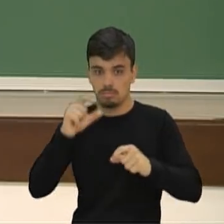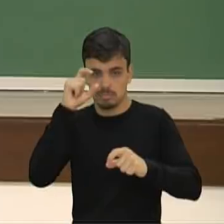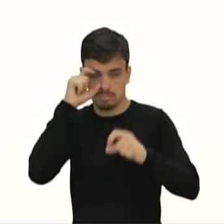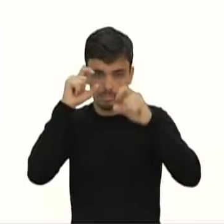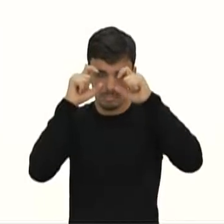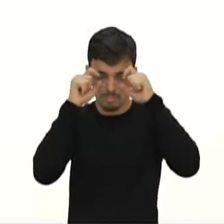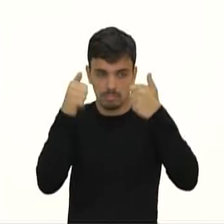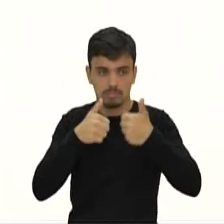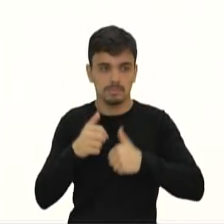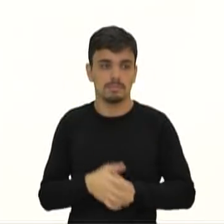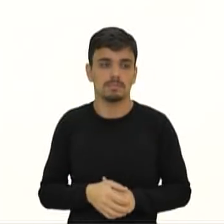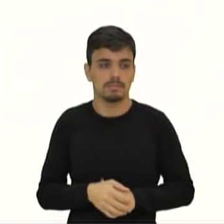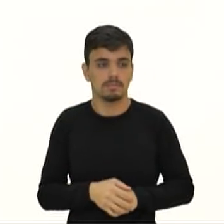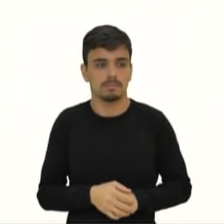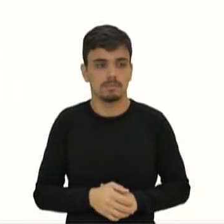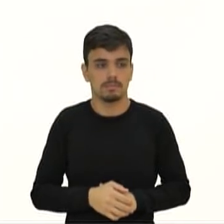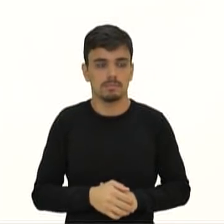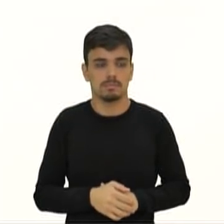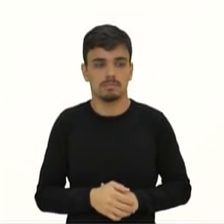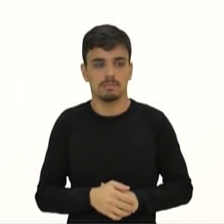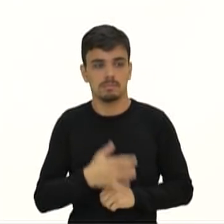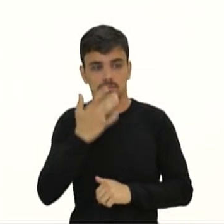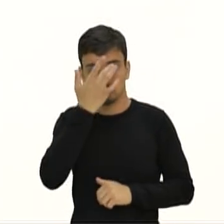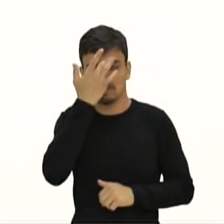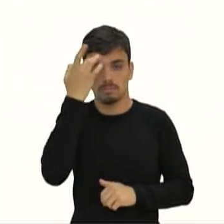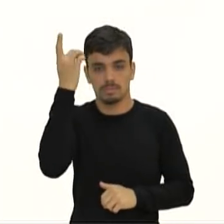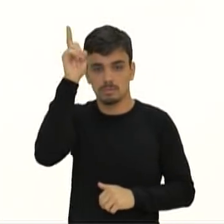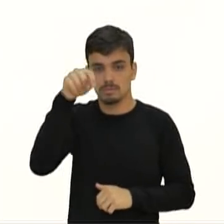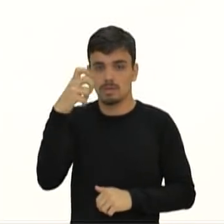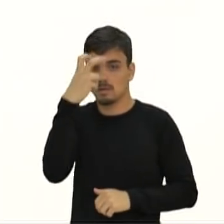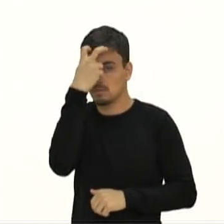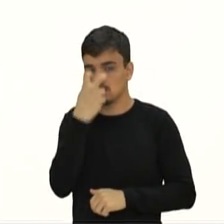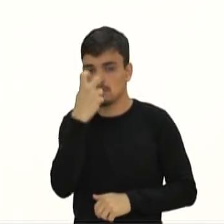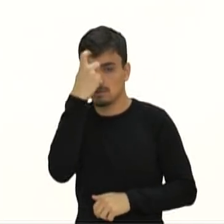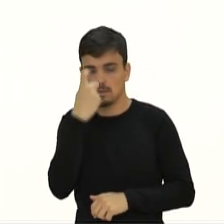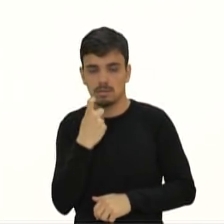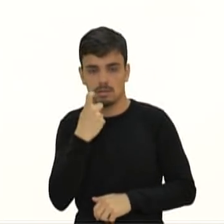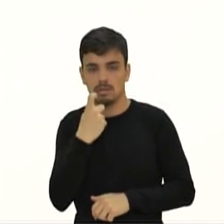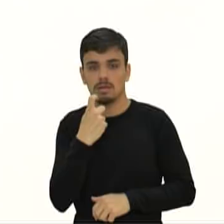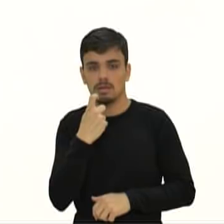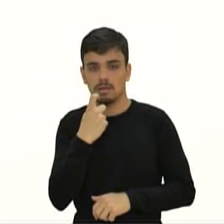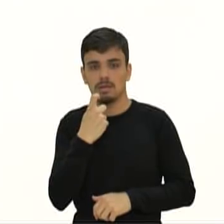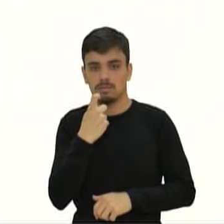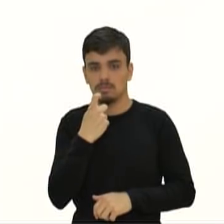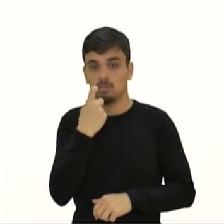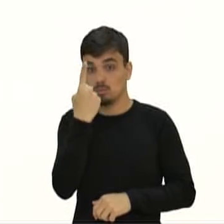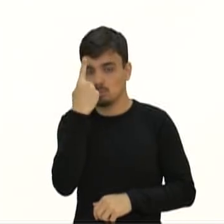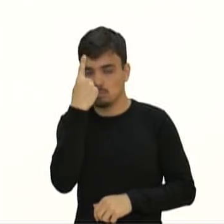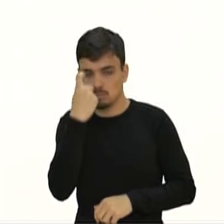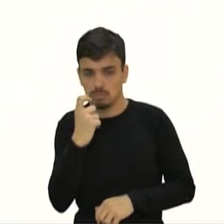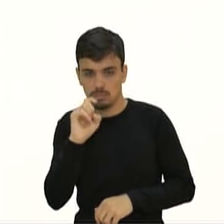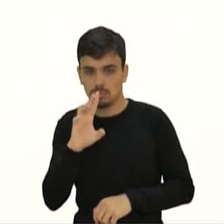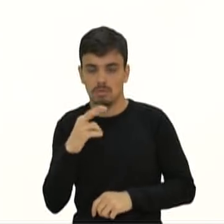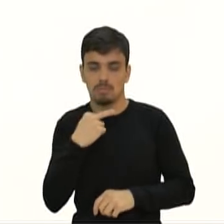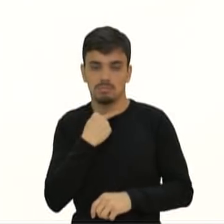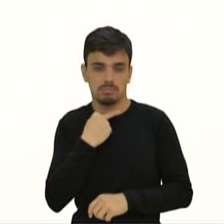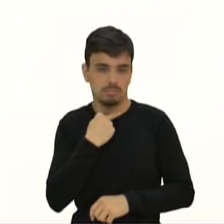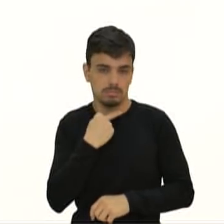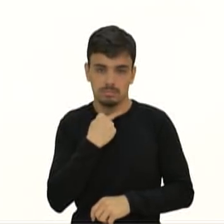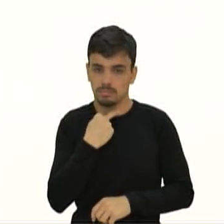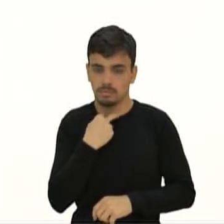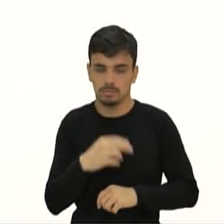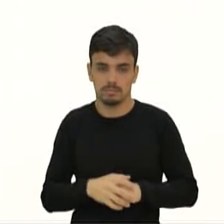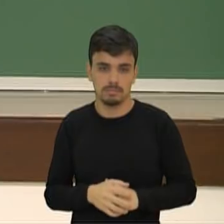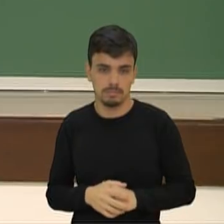de resposta. Olha o que fala ali, uma pessoa que é cega de um olho pode assistir um filme com óculos em 3D? Não, pessoal, porque